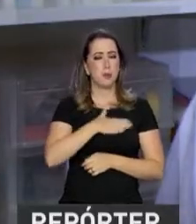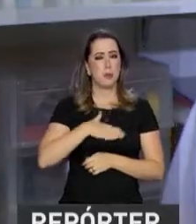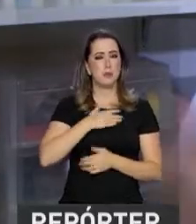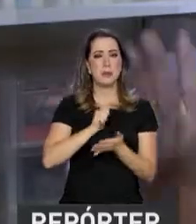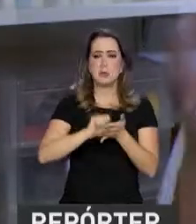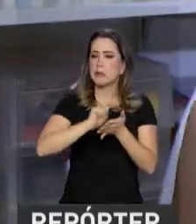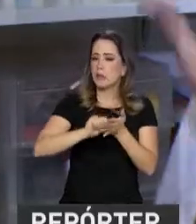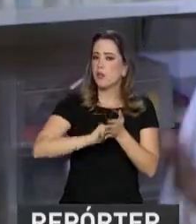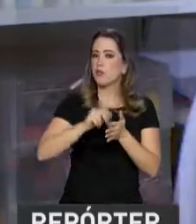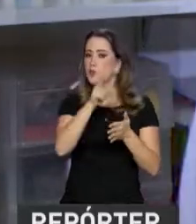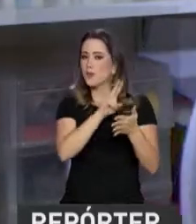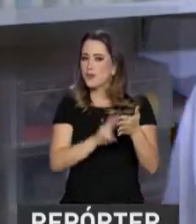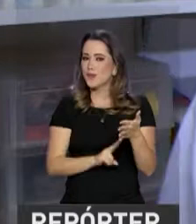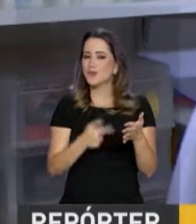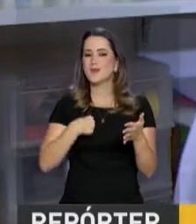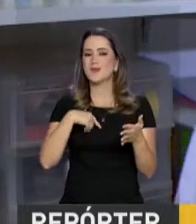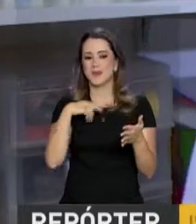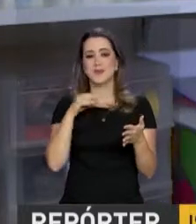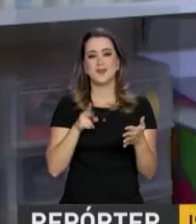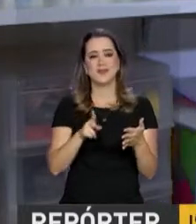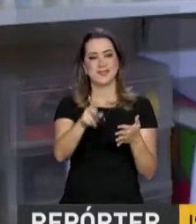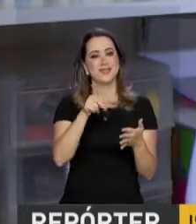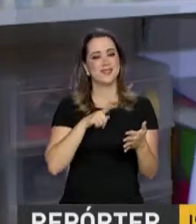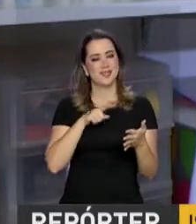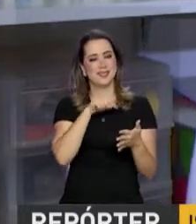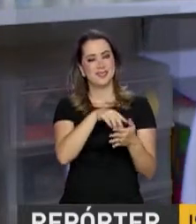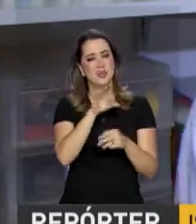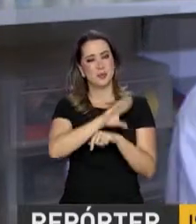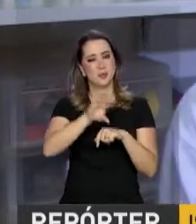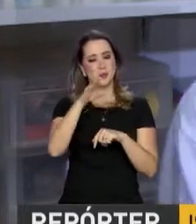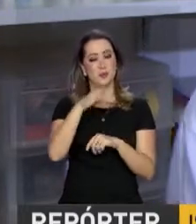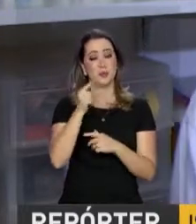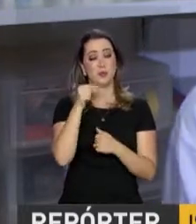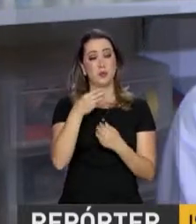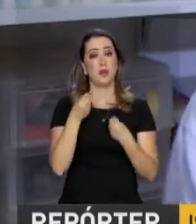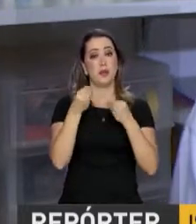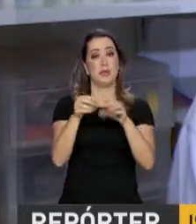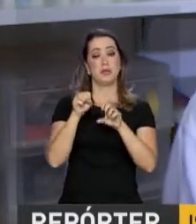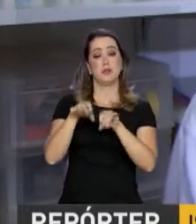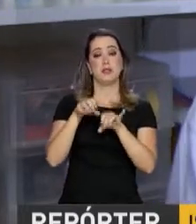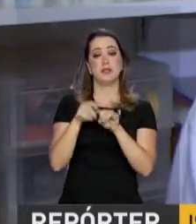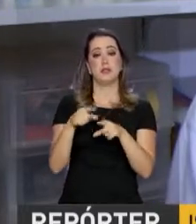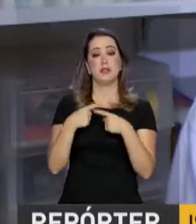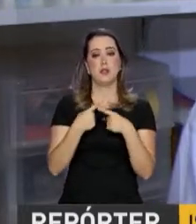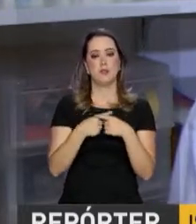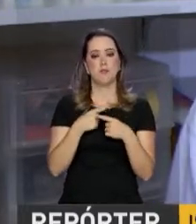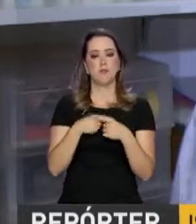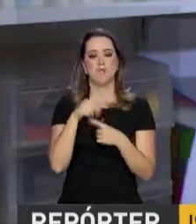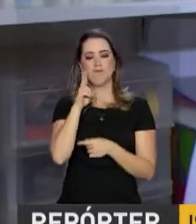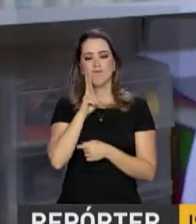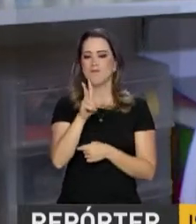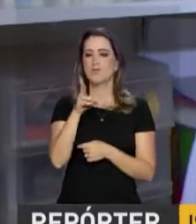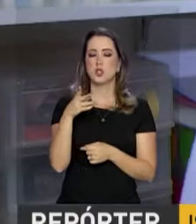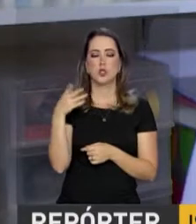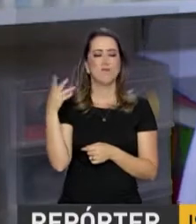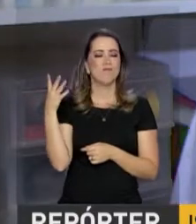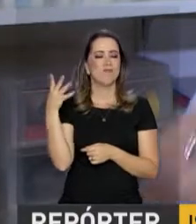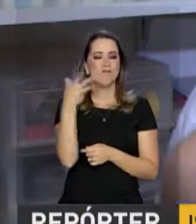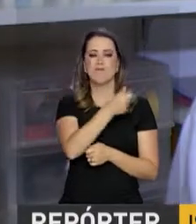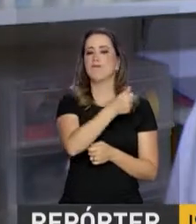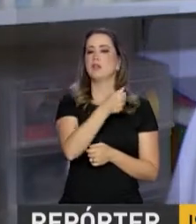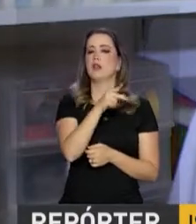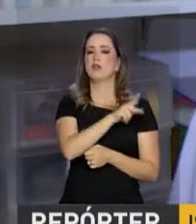anuncou certo né a lei cria bastante e eu quero da lan na inspirada por professores que eu tive que foram ótimos